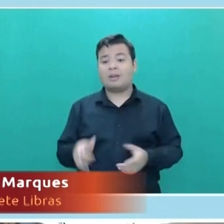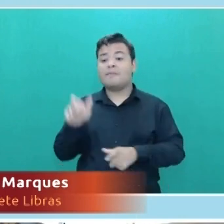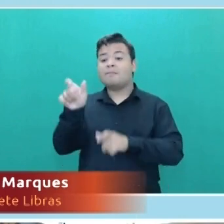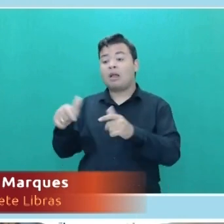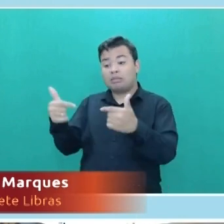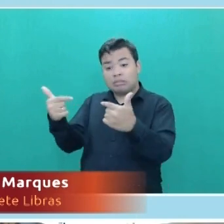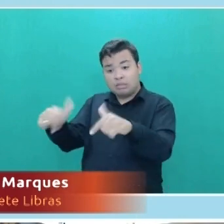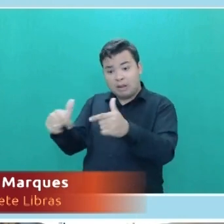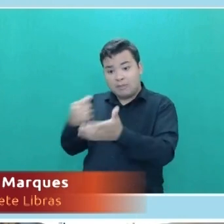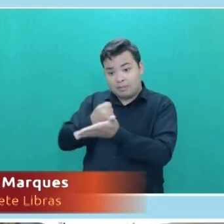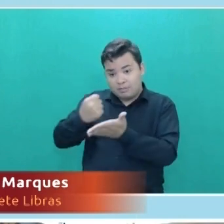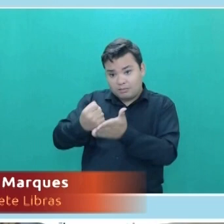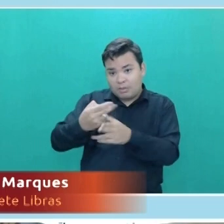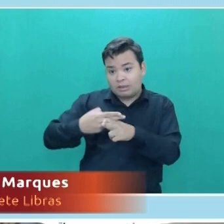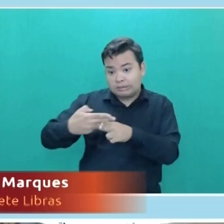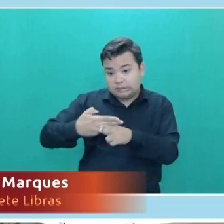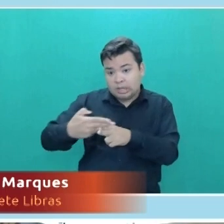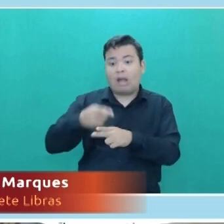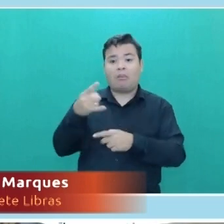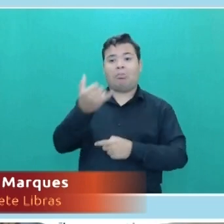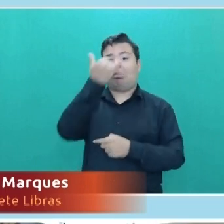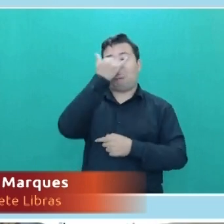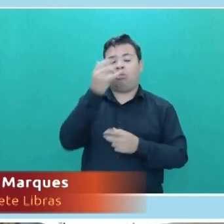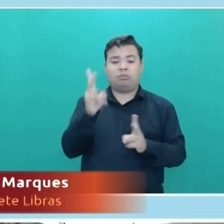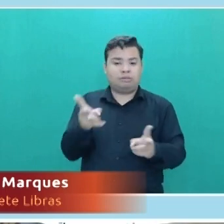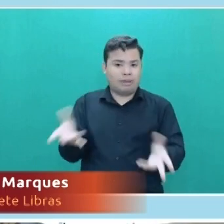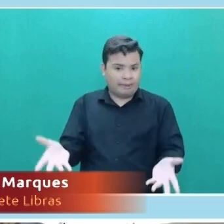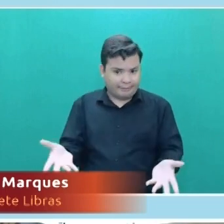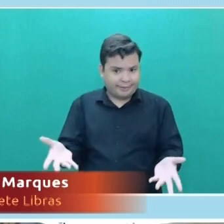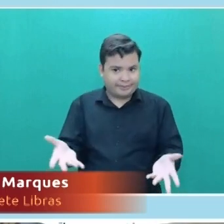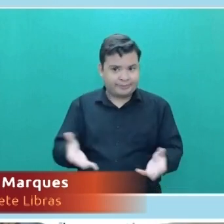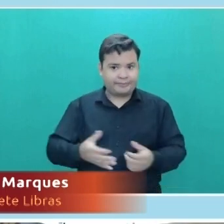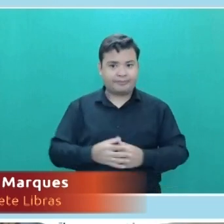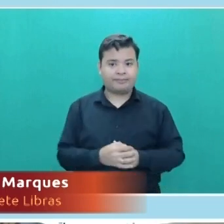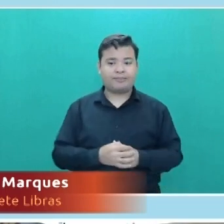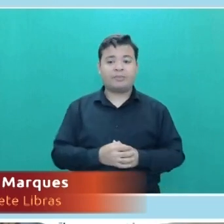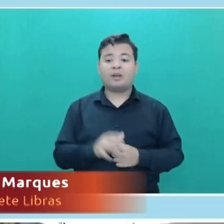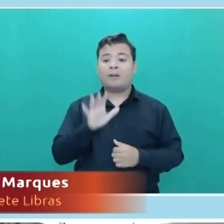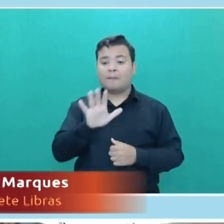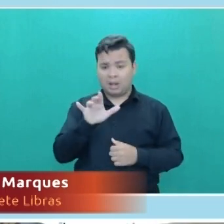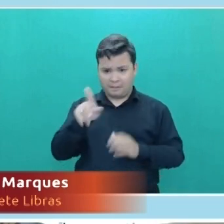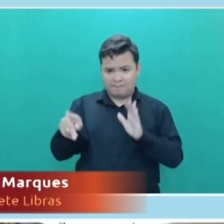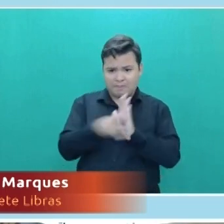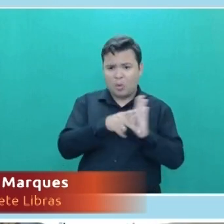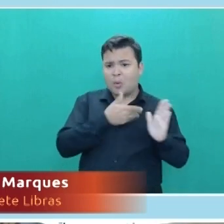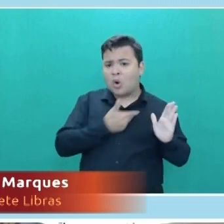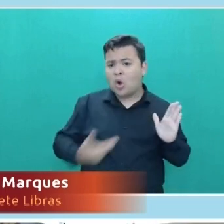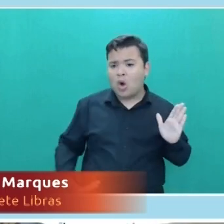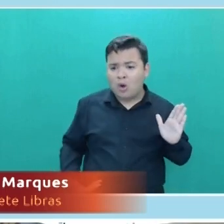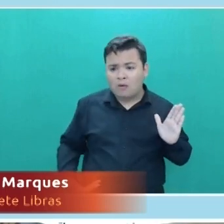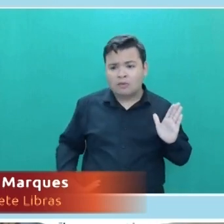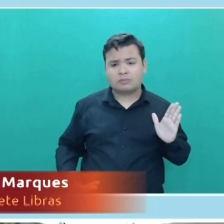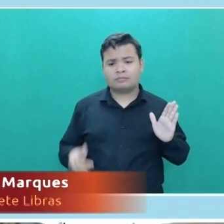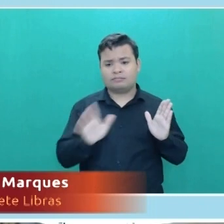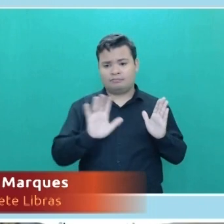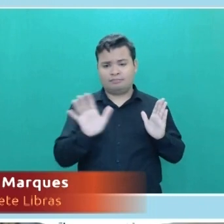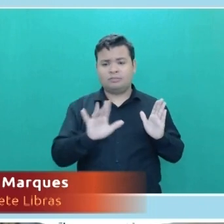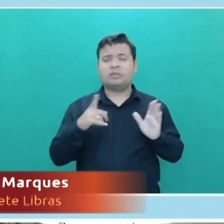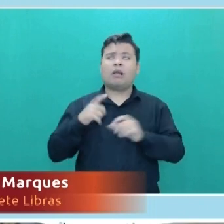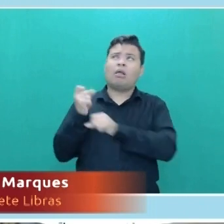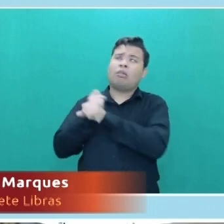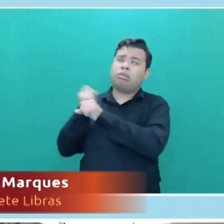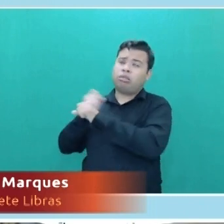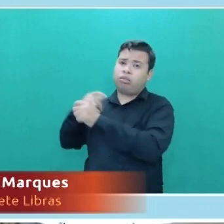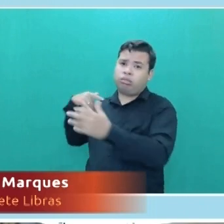tem a carteira assinada. É isso que acontece na prática, né? Isso não é coisa de governo, tá? Isso é coisa que está se repetindo há décadas.